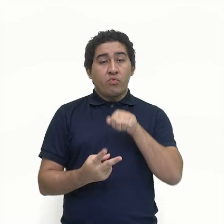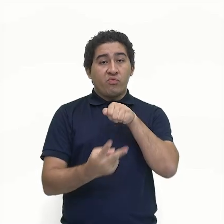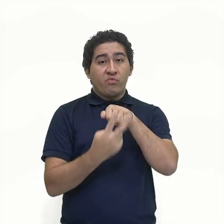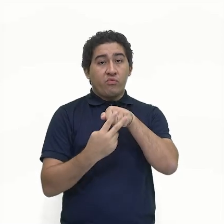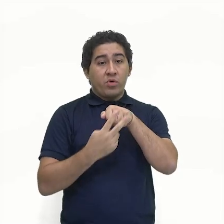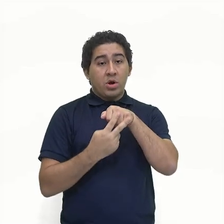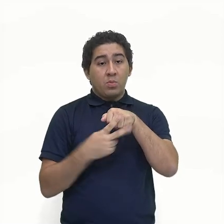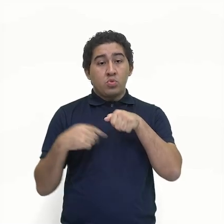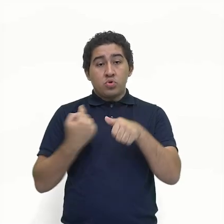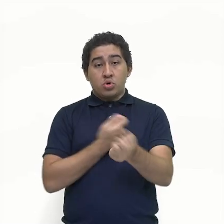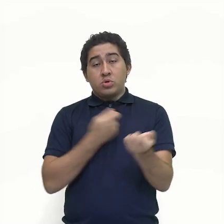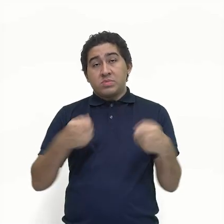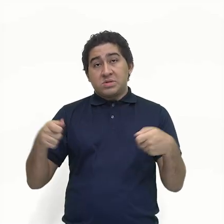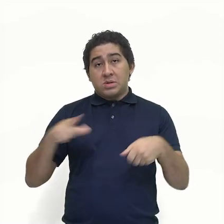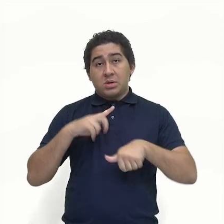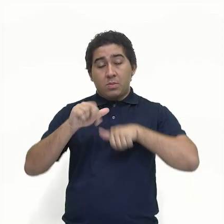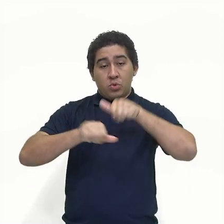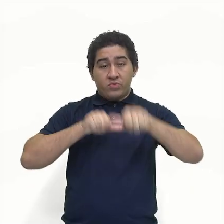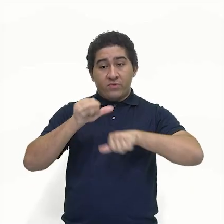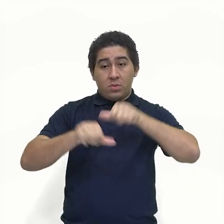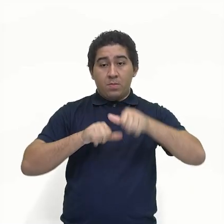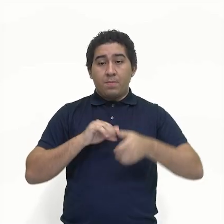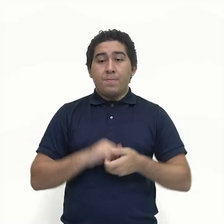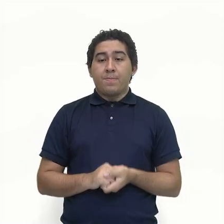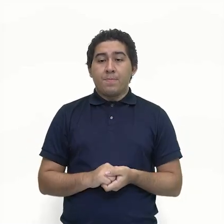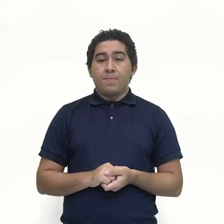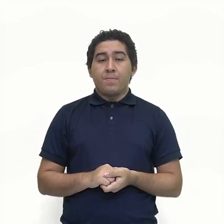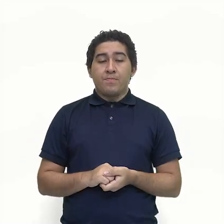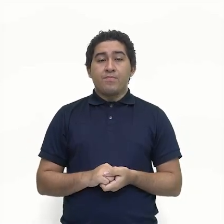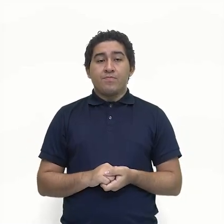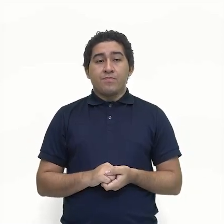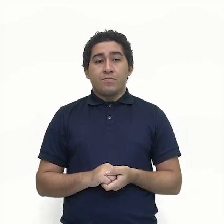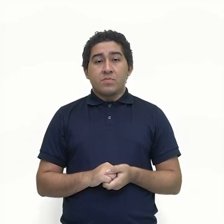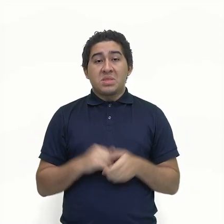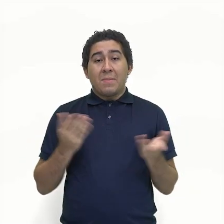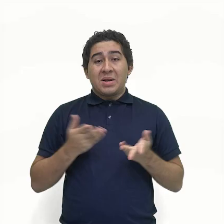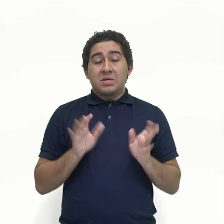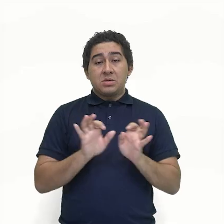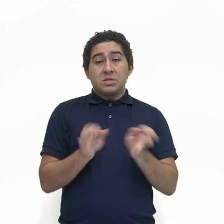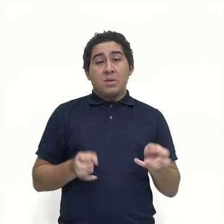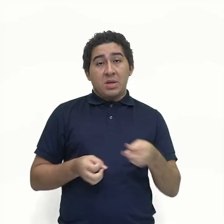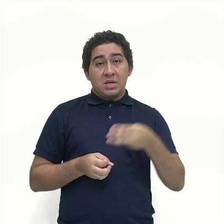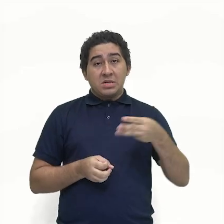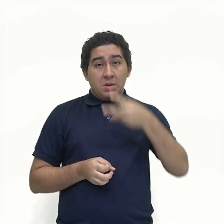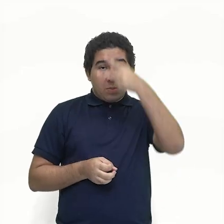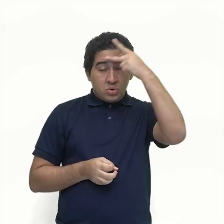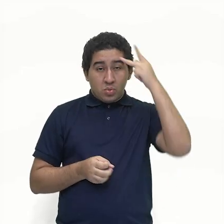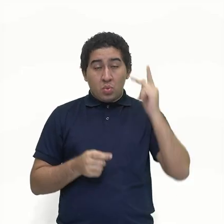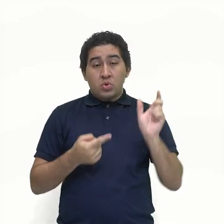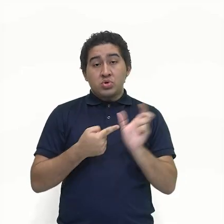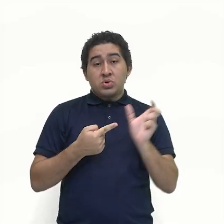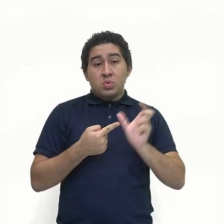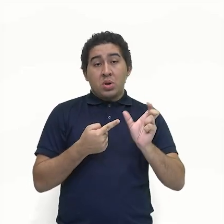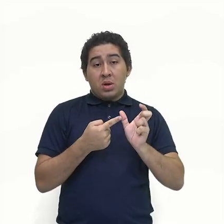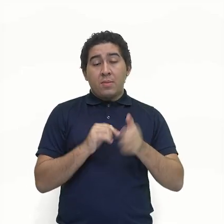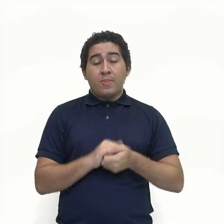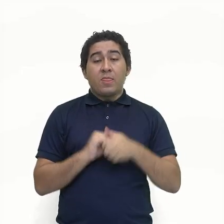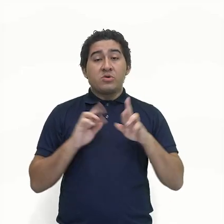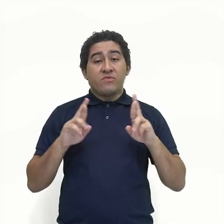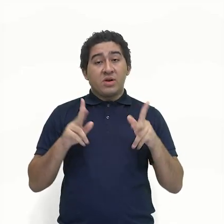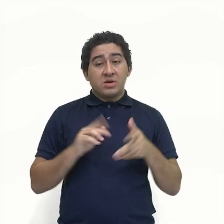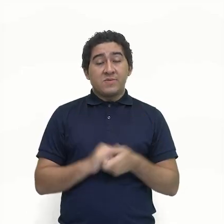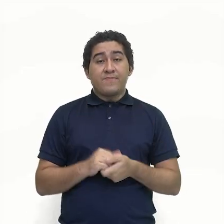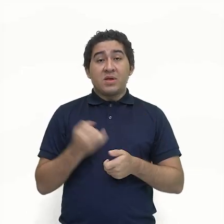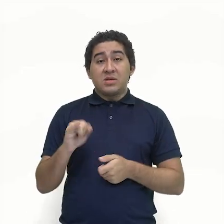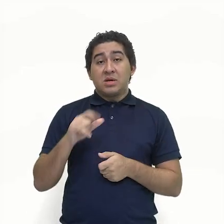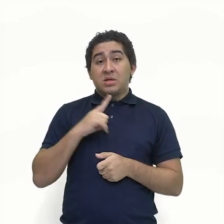verbos que nós vamos fazer modificações. Simple present na terceira pessoa singular, exceção. Quando